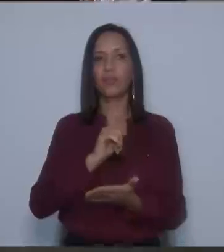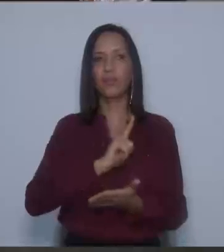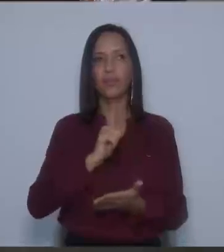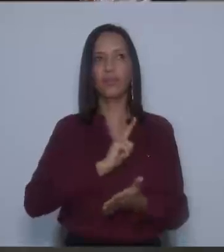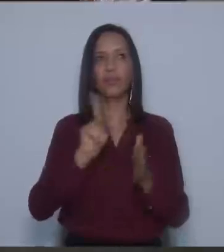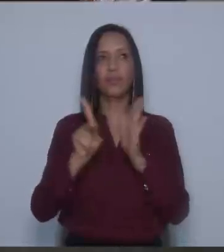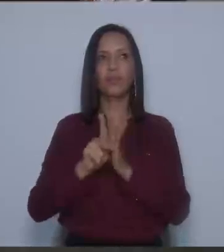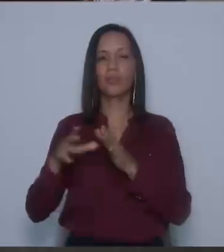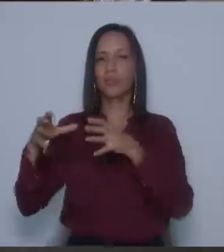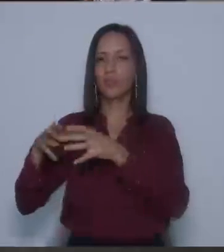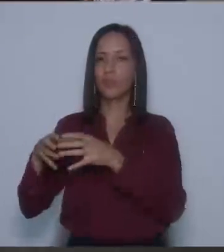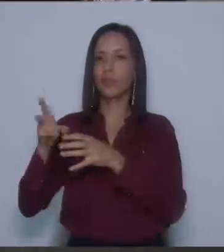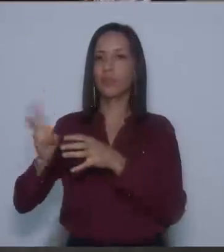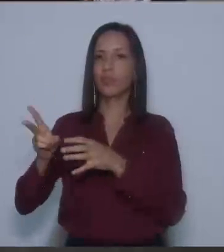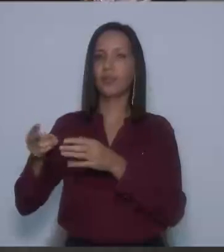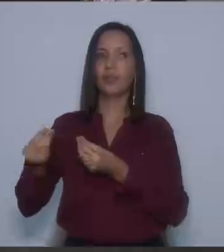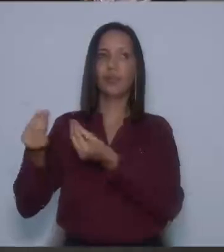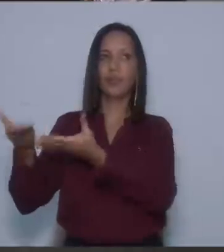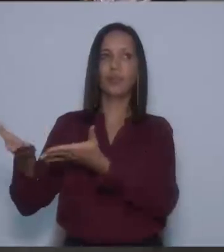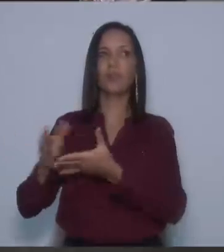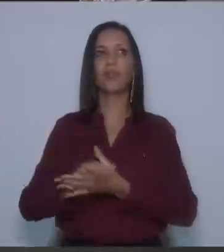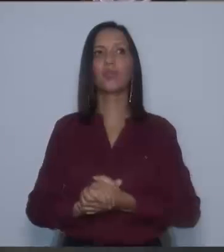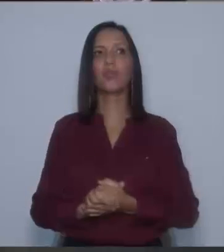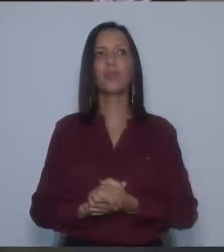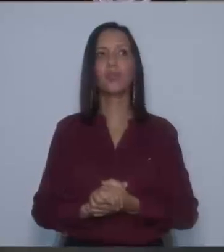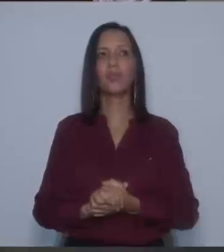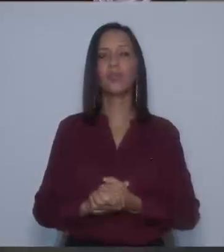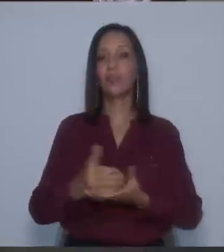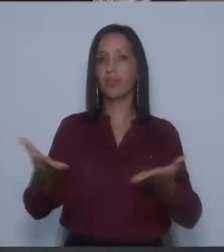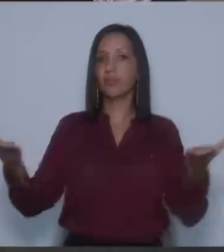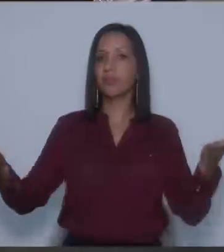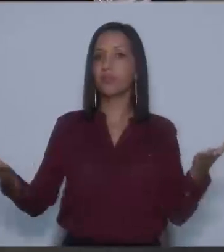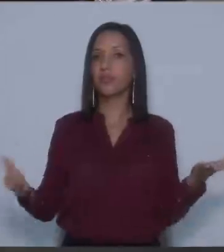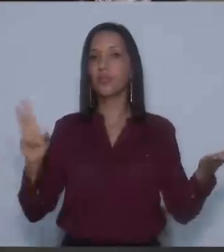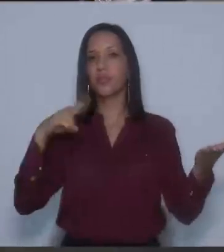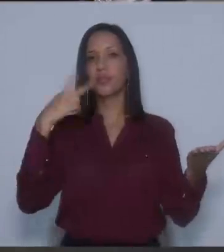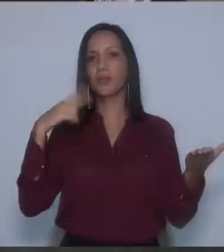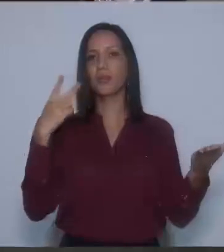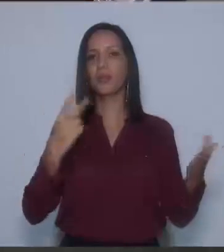Procuradoria Jurídica e das comissões permanentes. Avulso com os senhores vereadores.